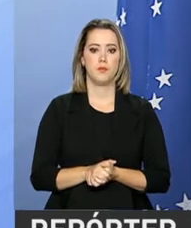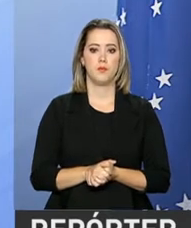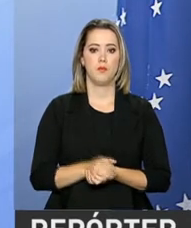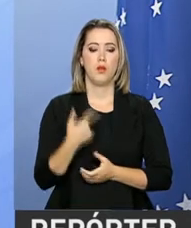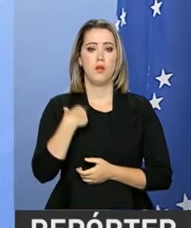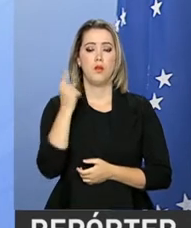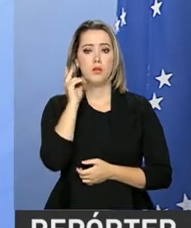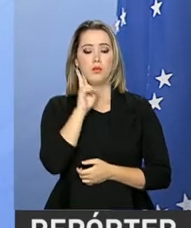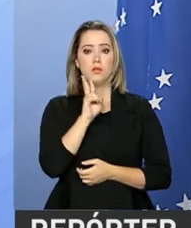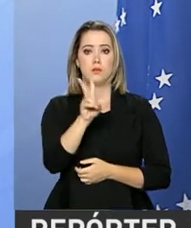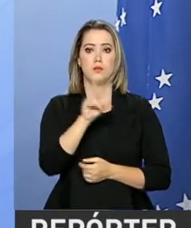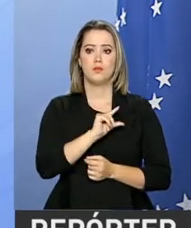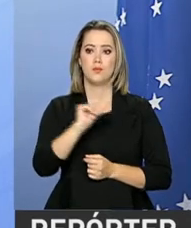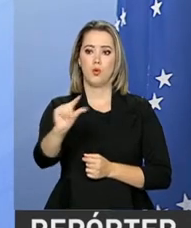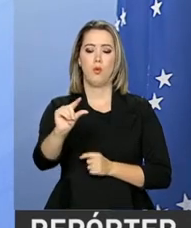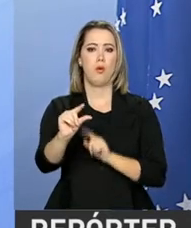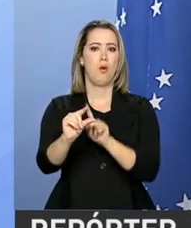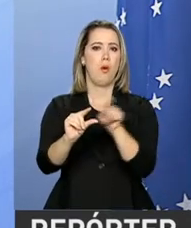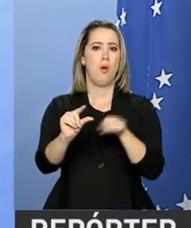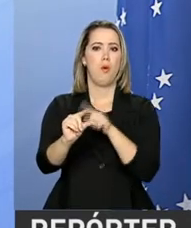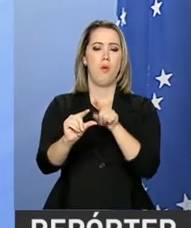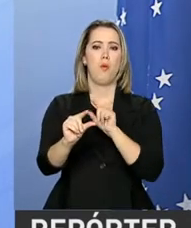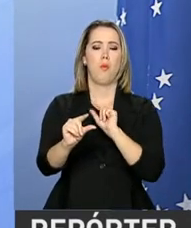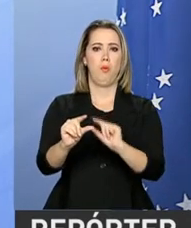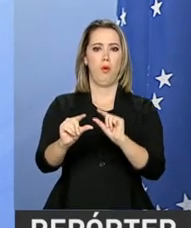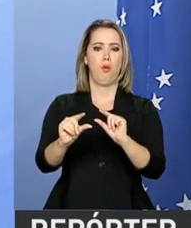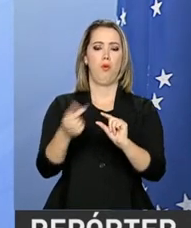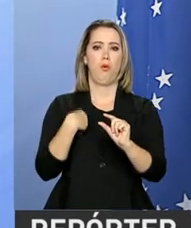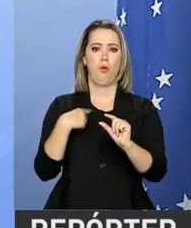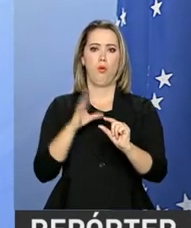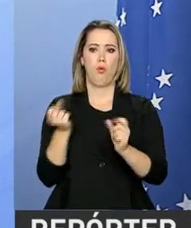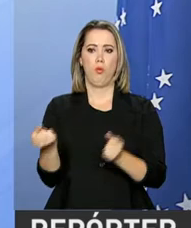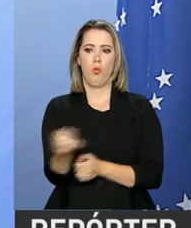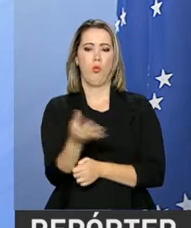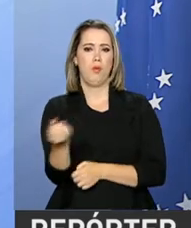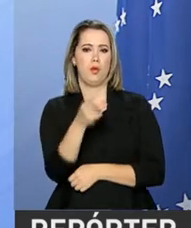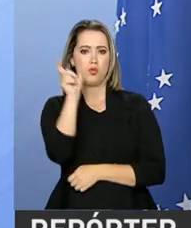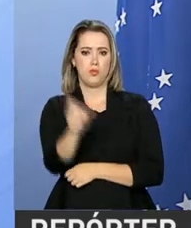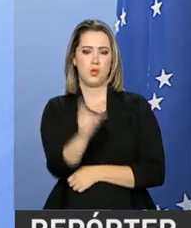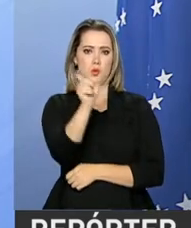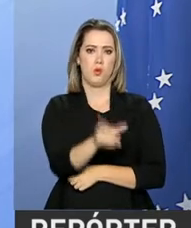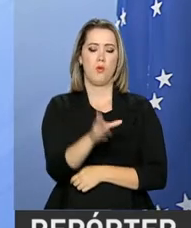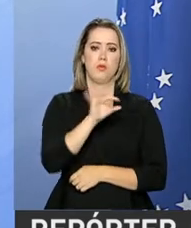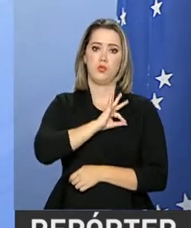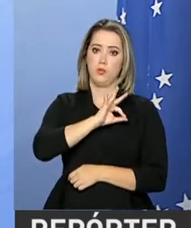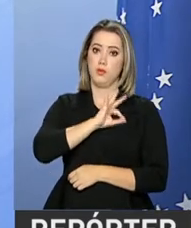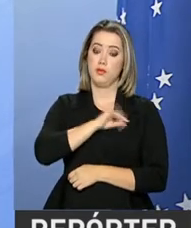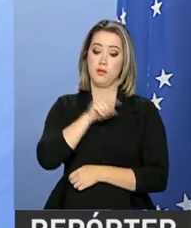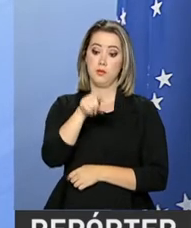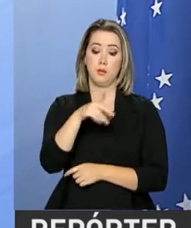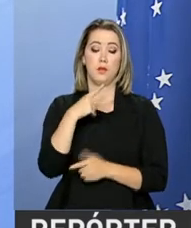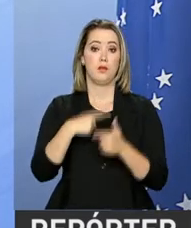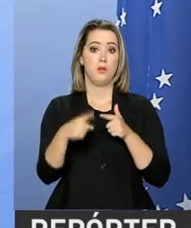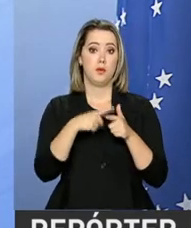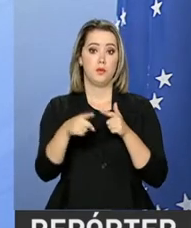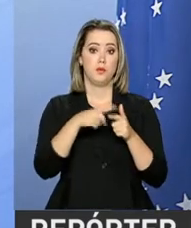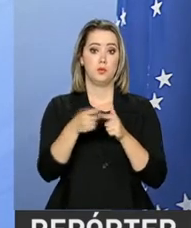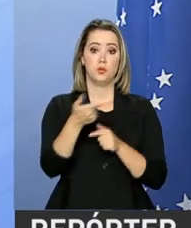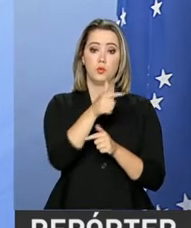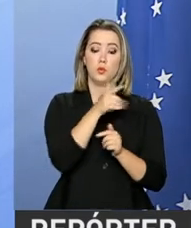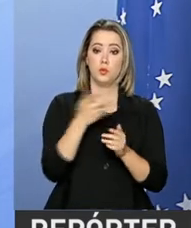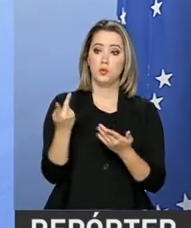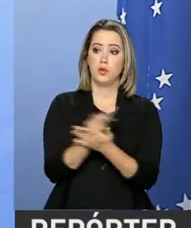efetivo para aquela situação não é pequeno mas o efetivo é insuficiente e outros que se apresentavam